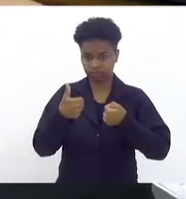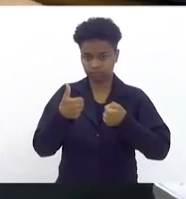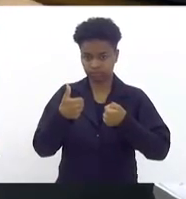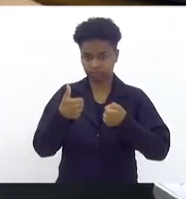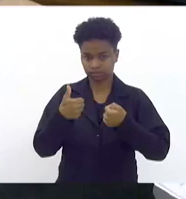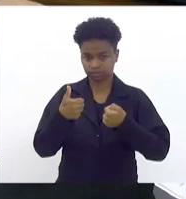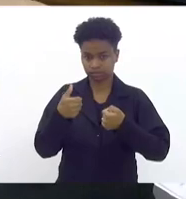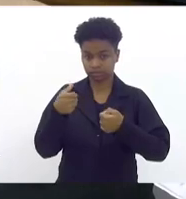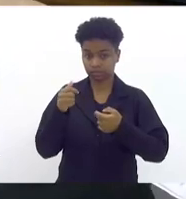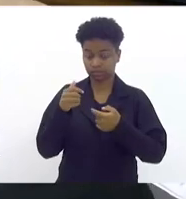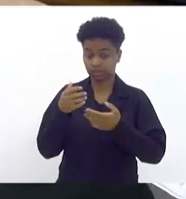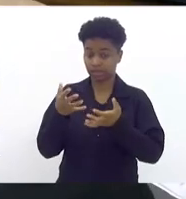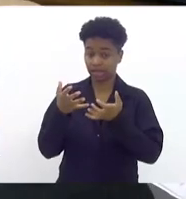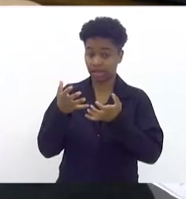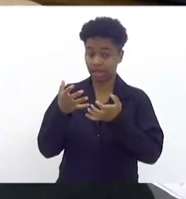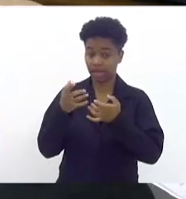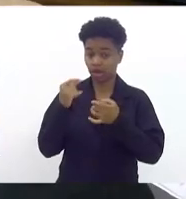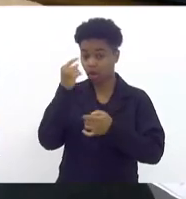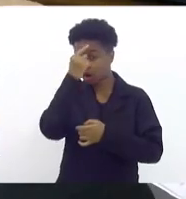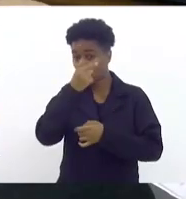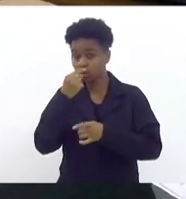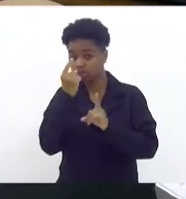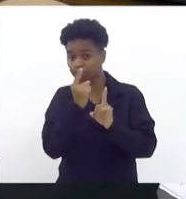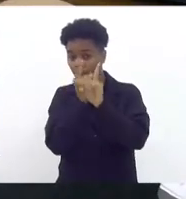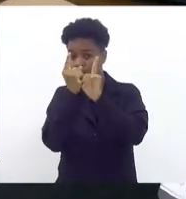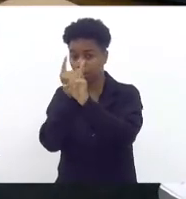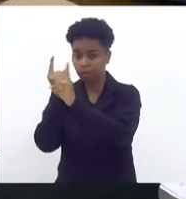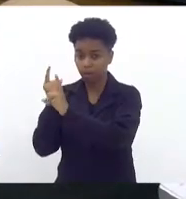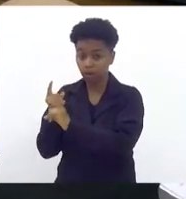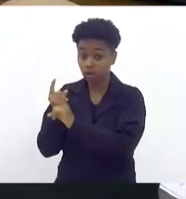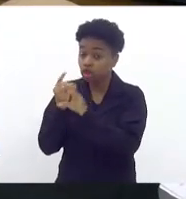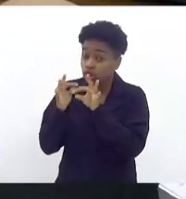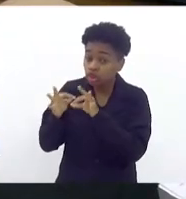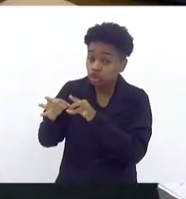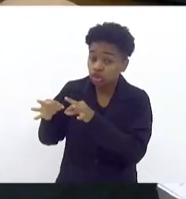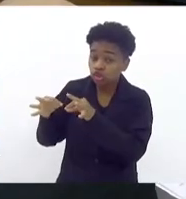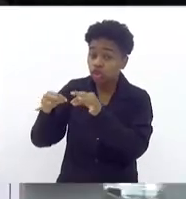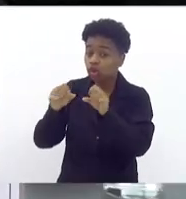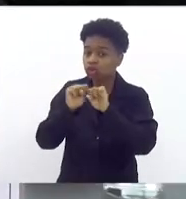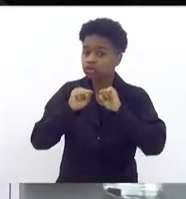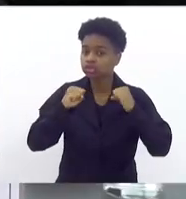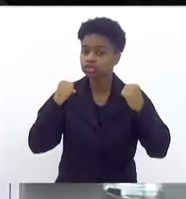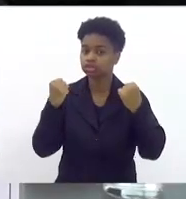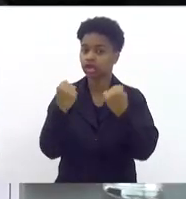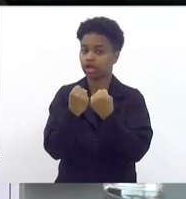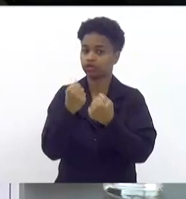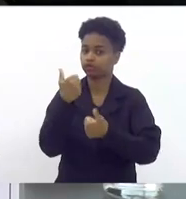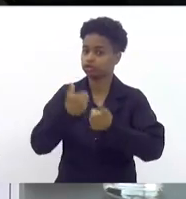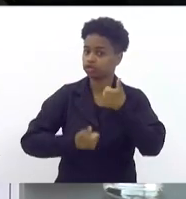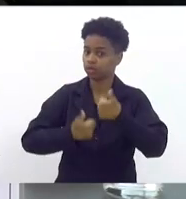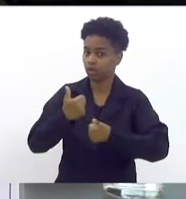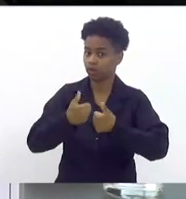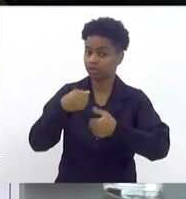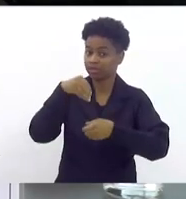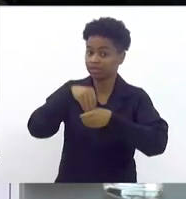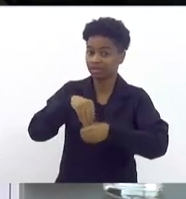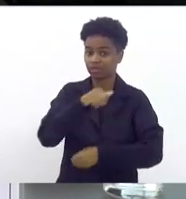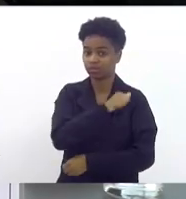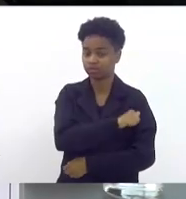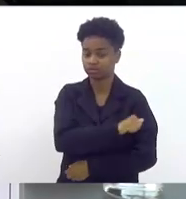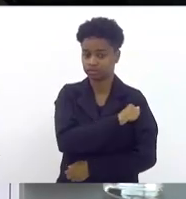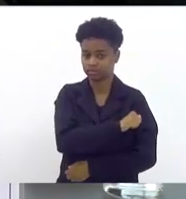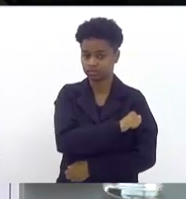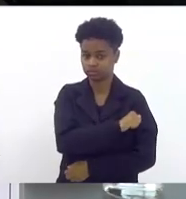ele quer a identificação biométrica em todos os estádios de futebol no âmbito do estado do Rio de